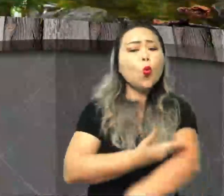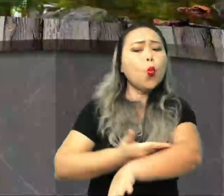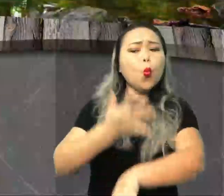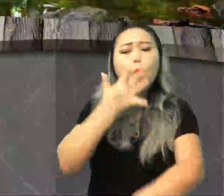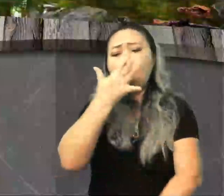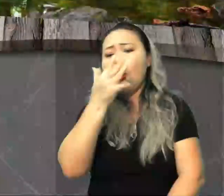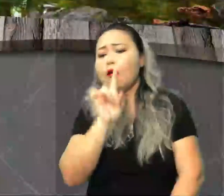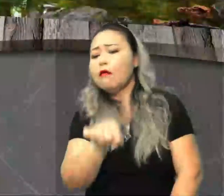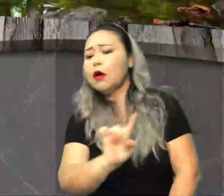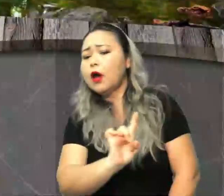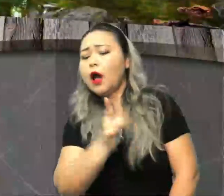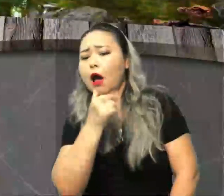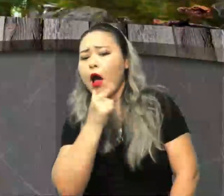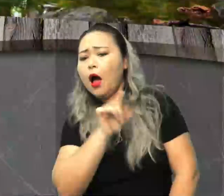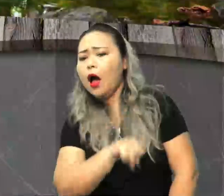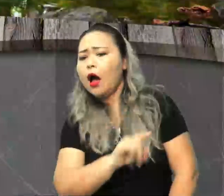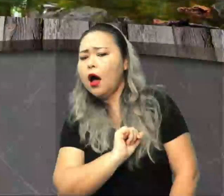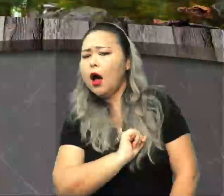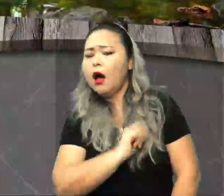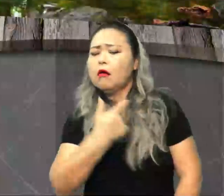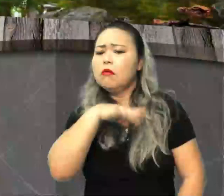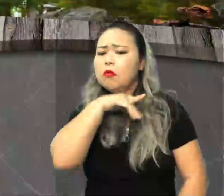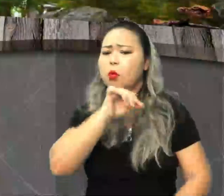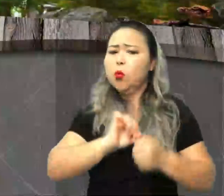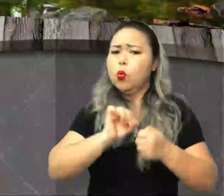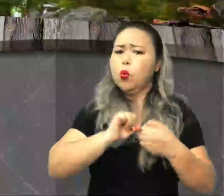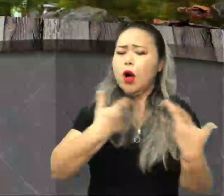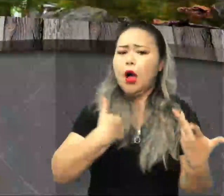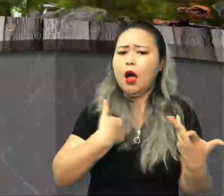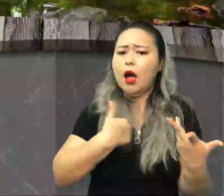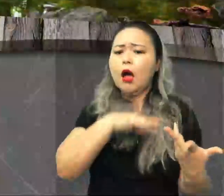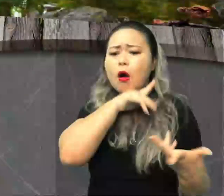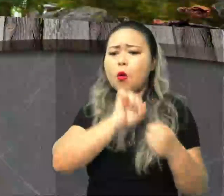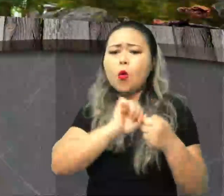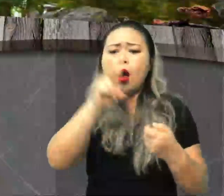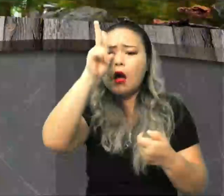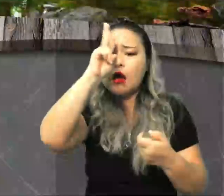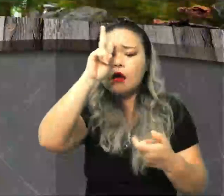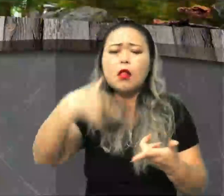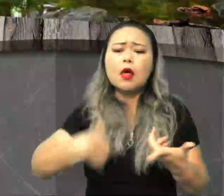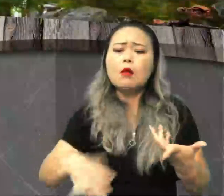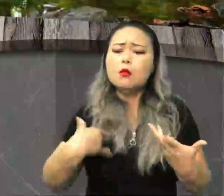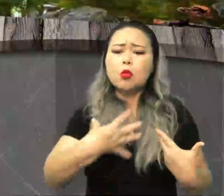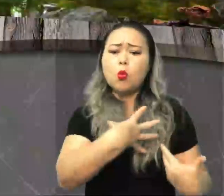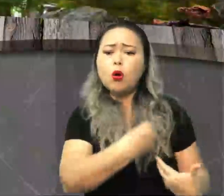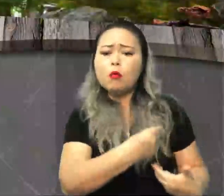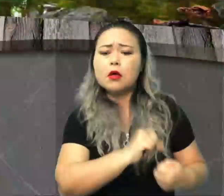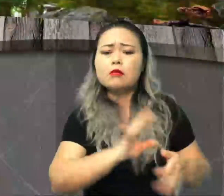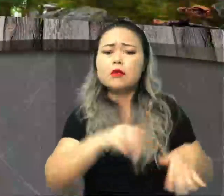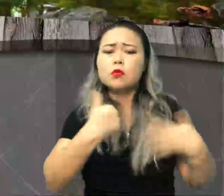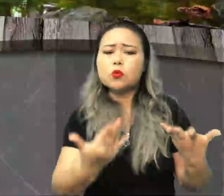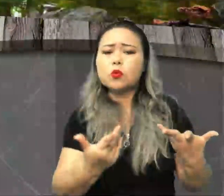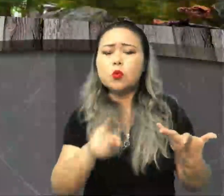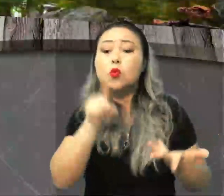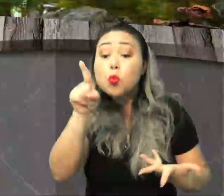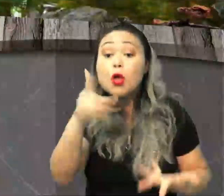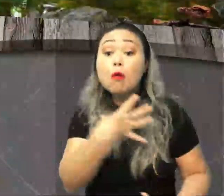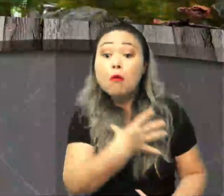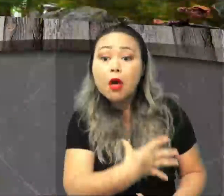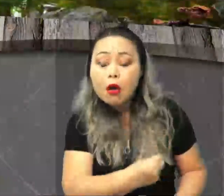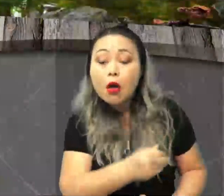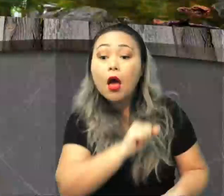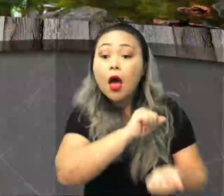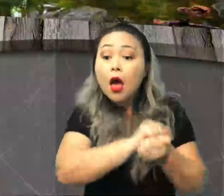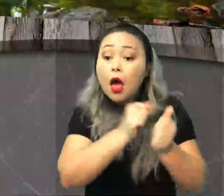muito ver, né? Quando a gente fala de animais, a gente lembra muito dos mamíferos, né? E esses mamíferos podem